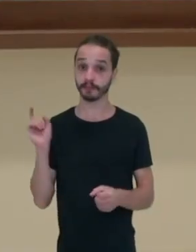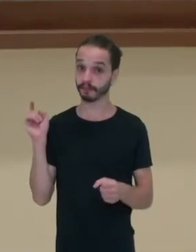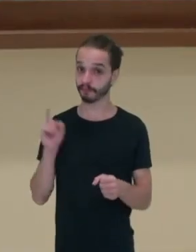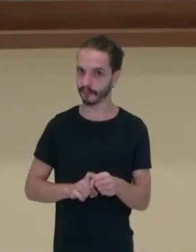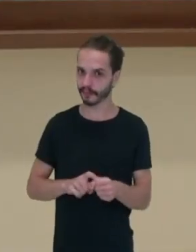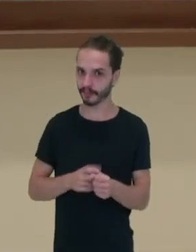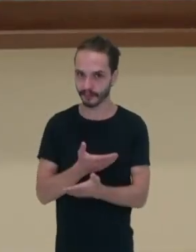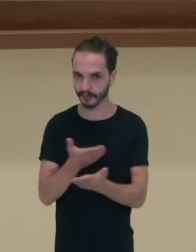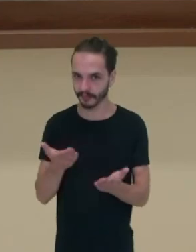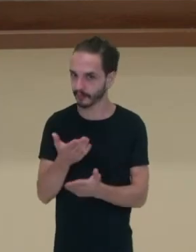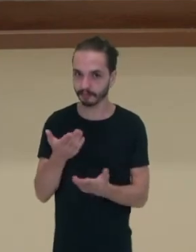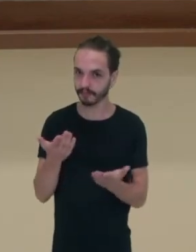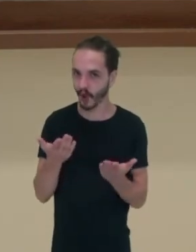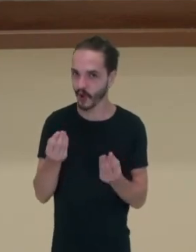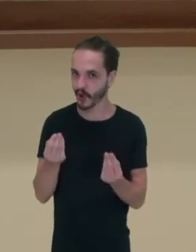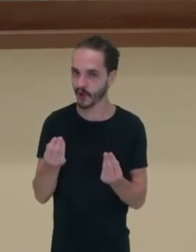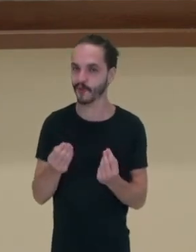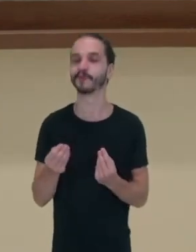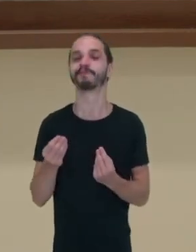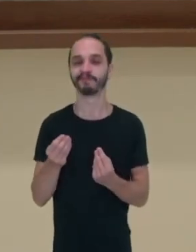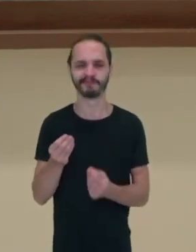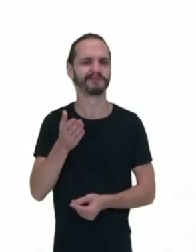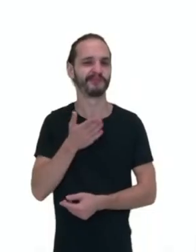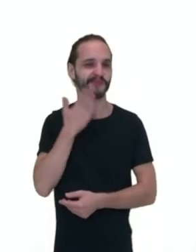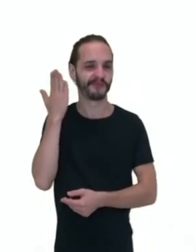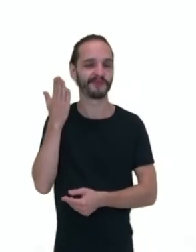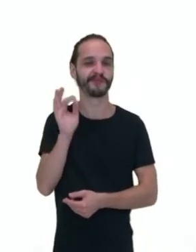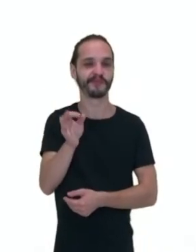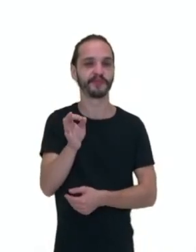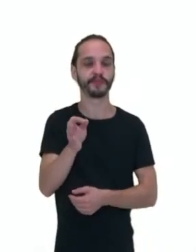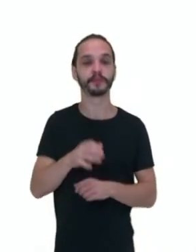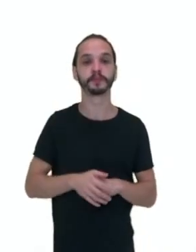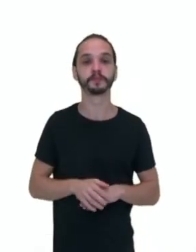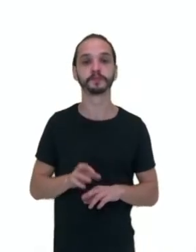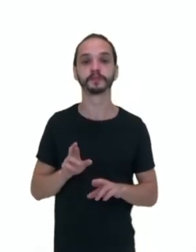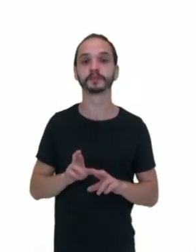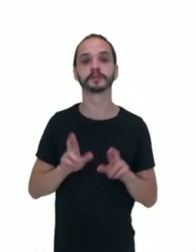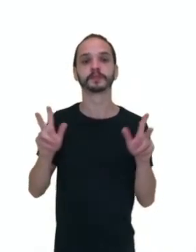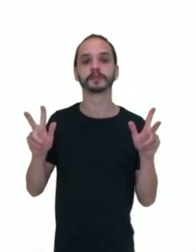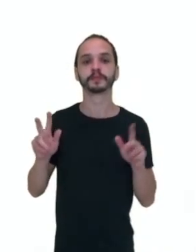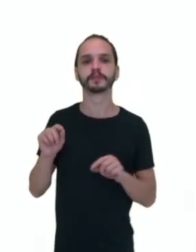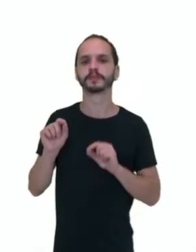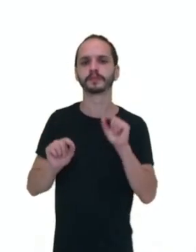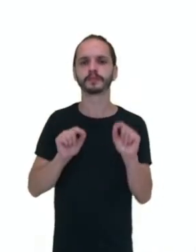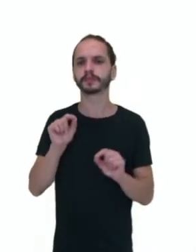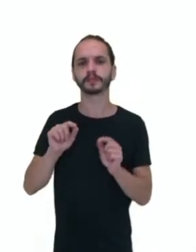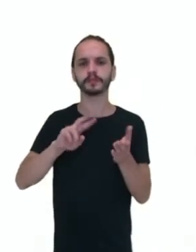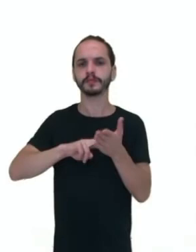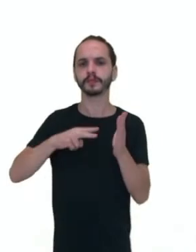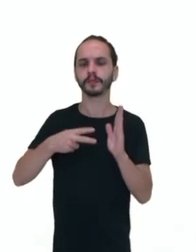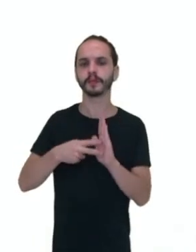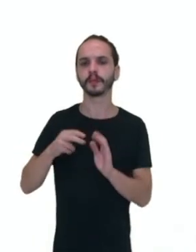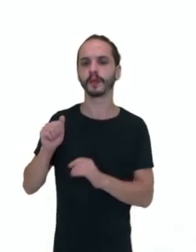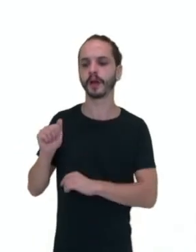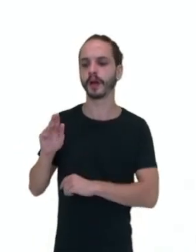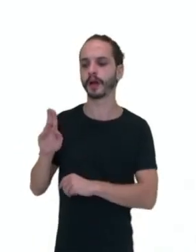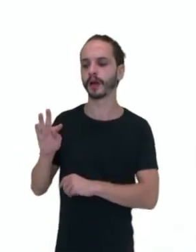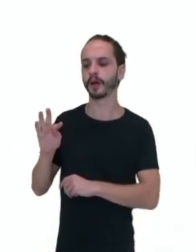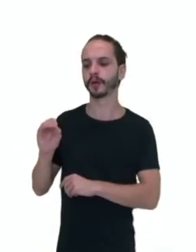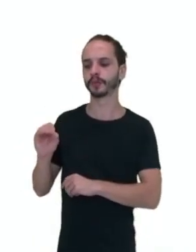voltei, e aí, como foi? Fácil, né? Qual que é a diferença aí, né? O que isso quer dizer? Autótrofos